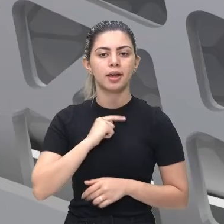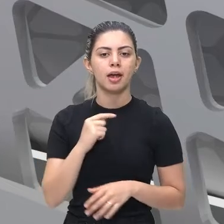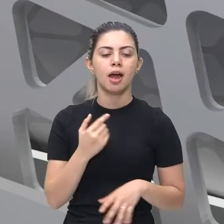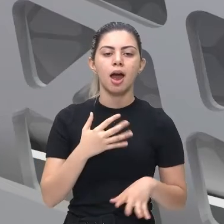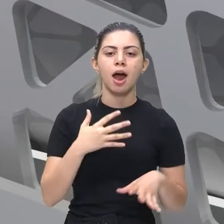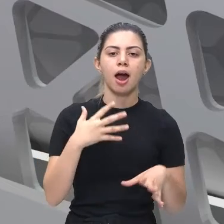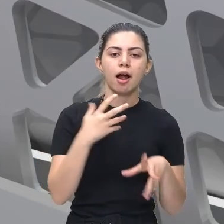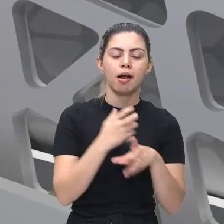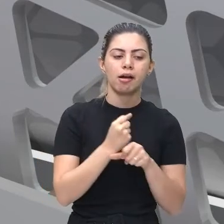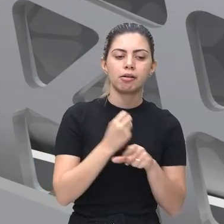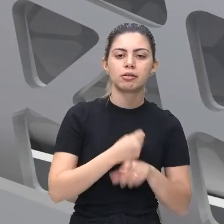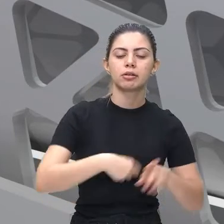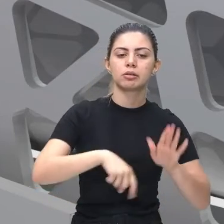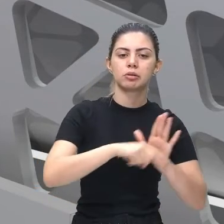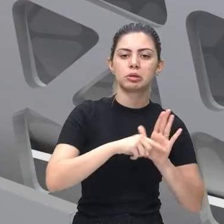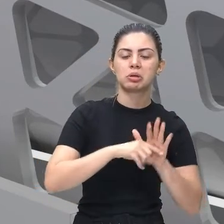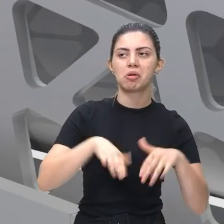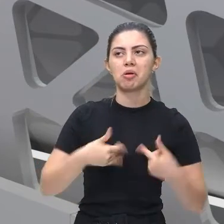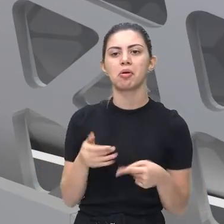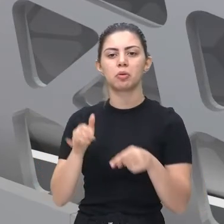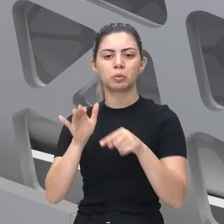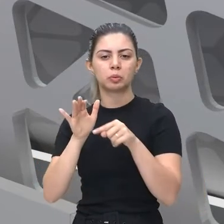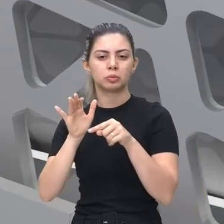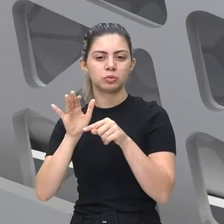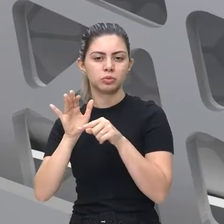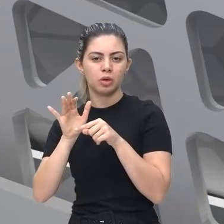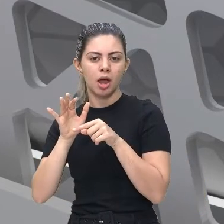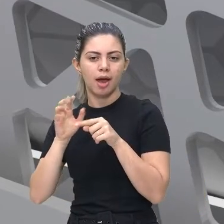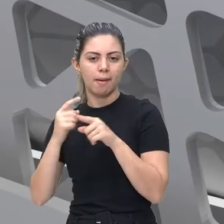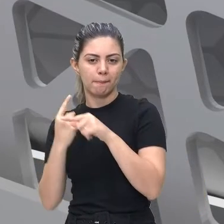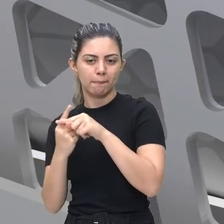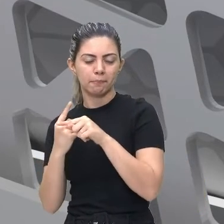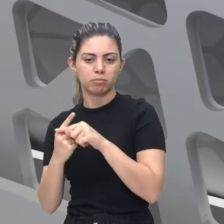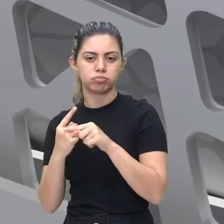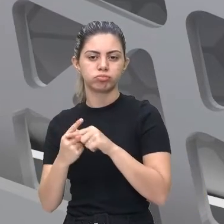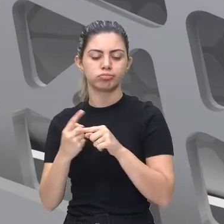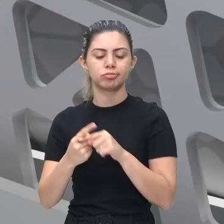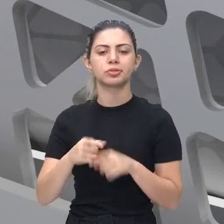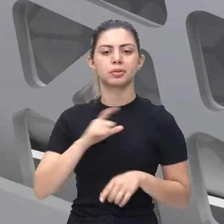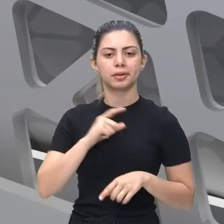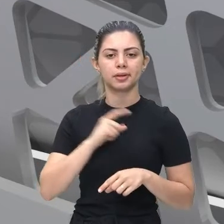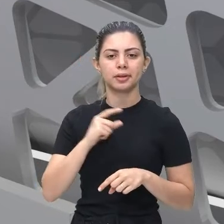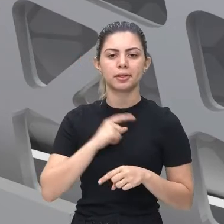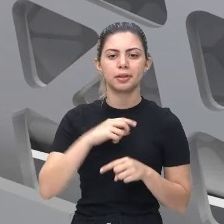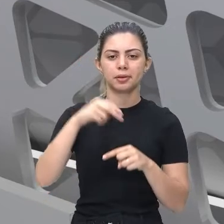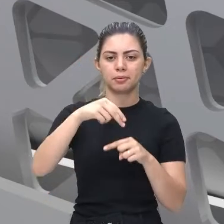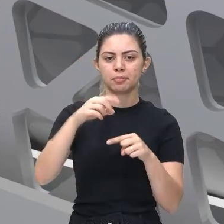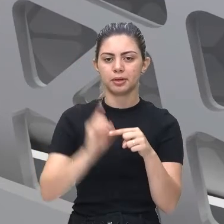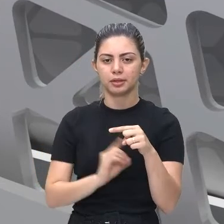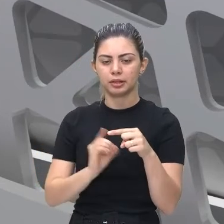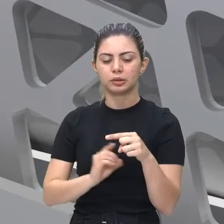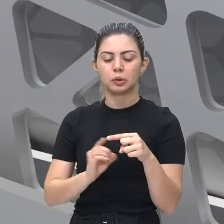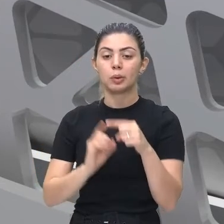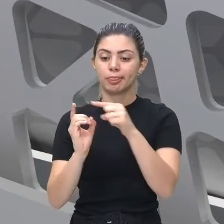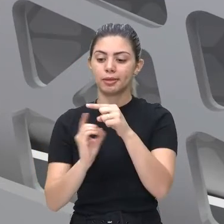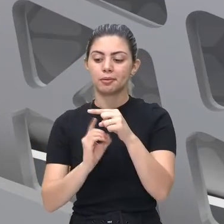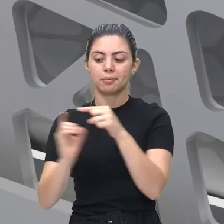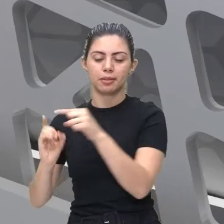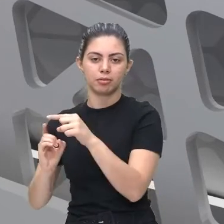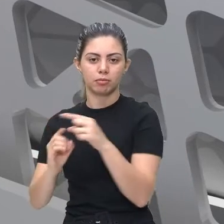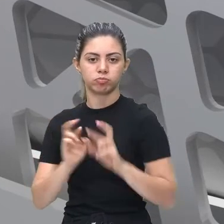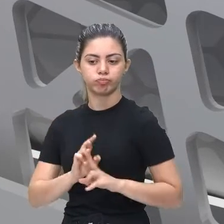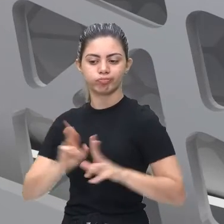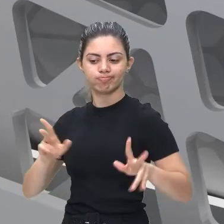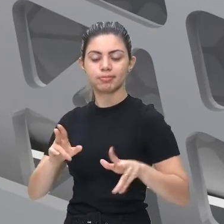ou subtração de forma fracionária, primeiro ponto que foi apresentado, os denominadores são diferentes, então você vai buscar